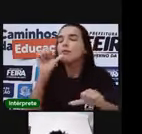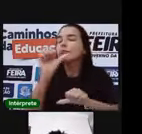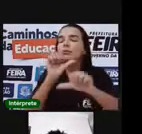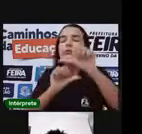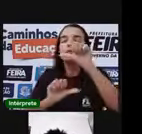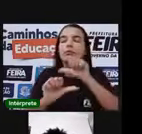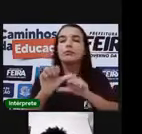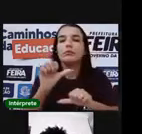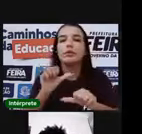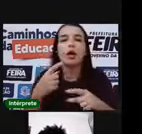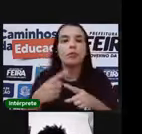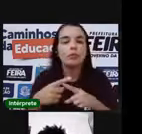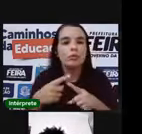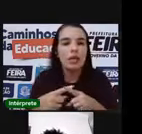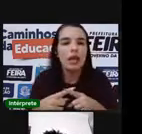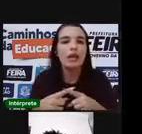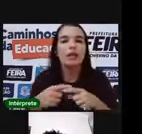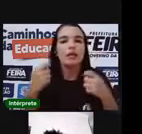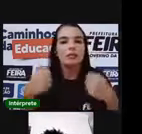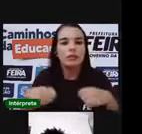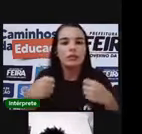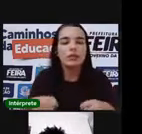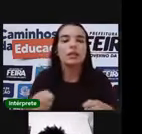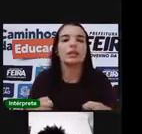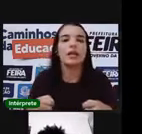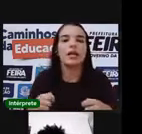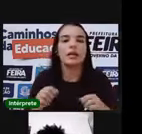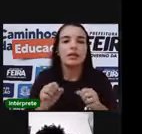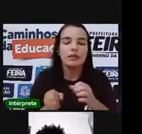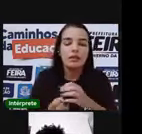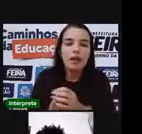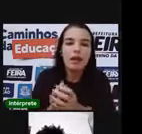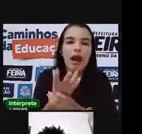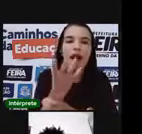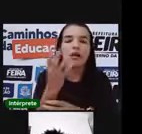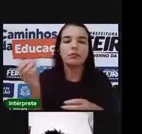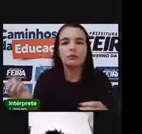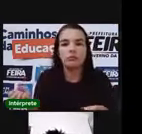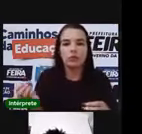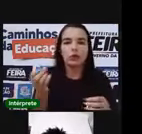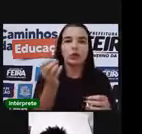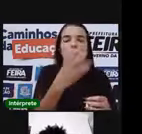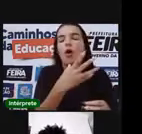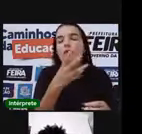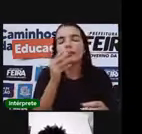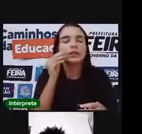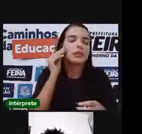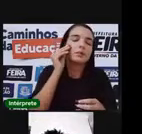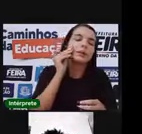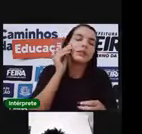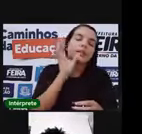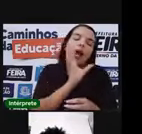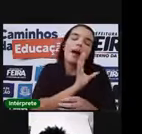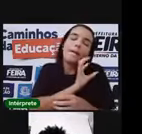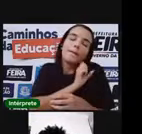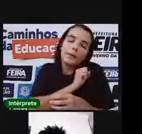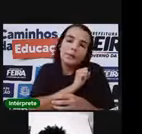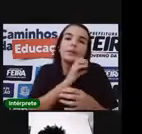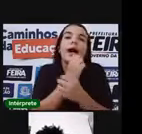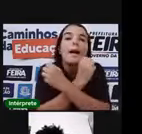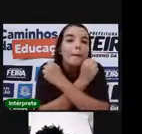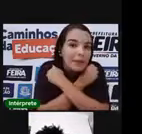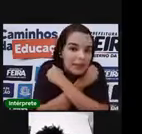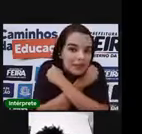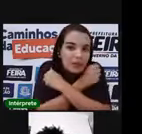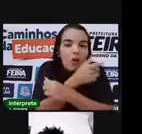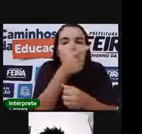a gente pode, sim, criar experiências de amor e de abraço com o outro,